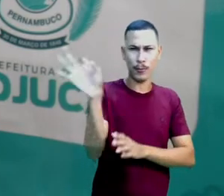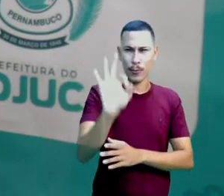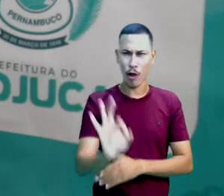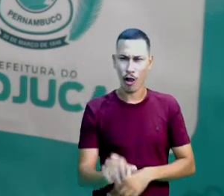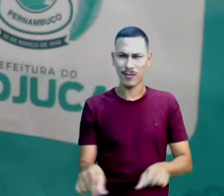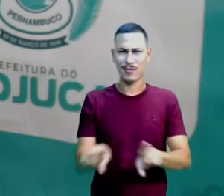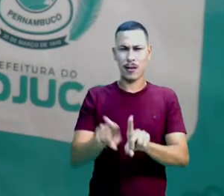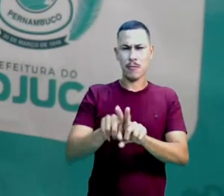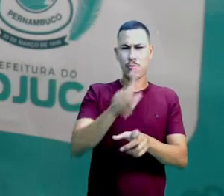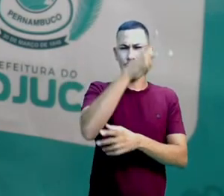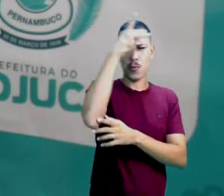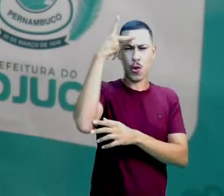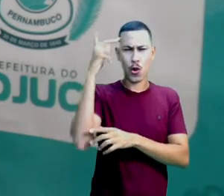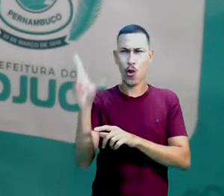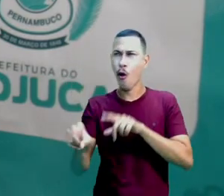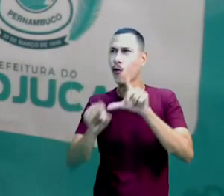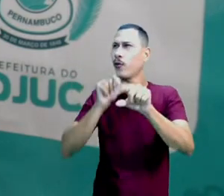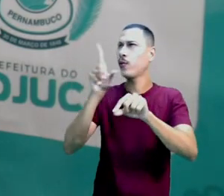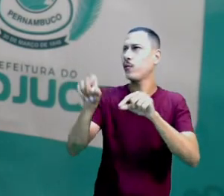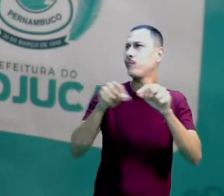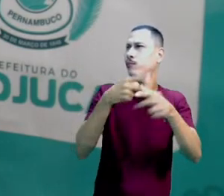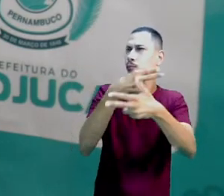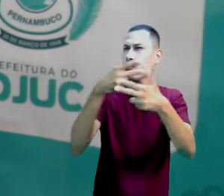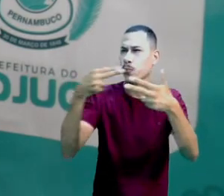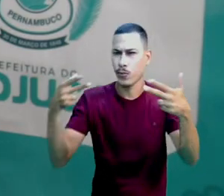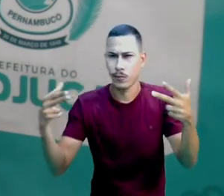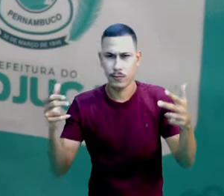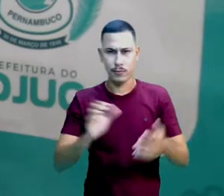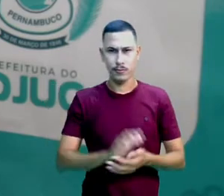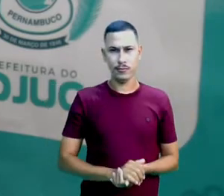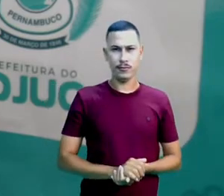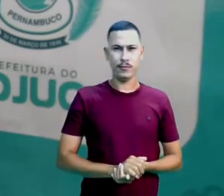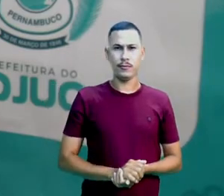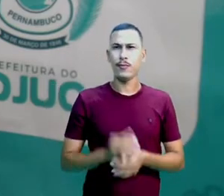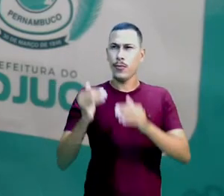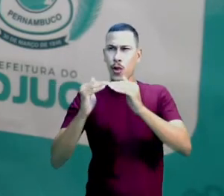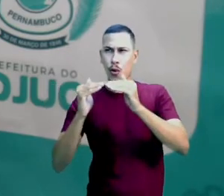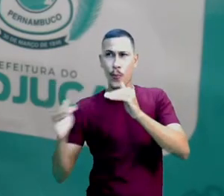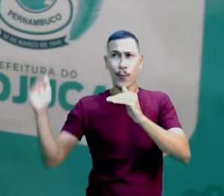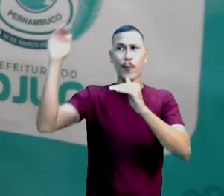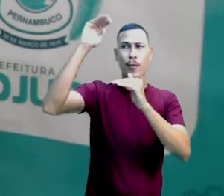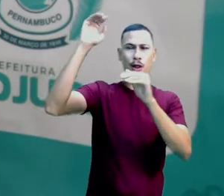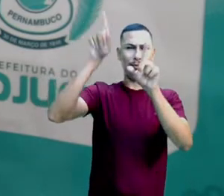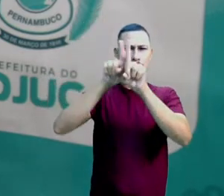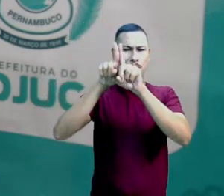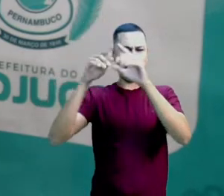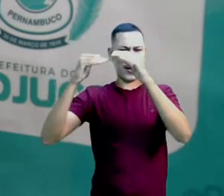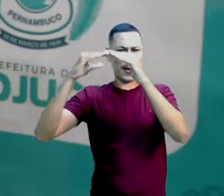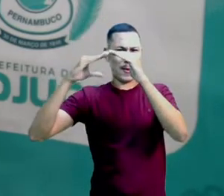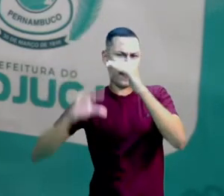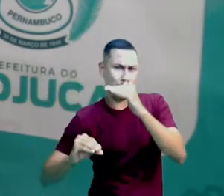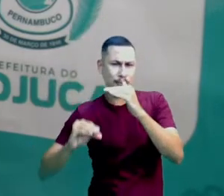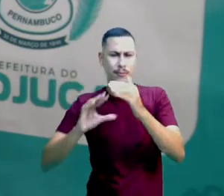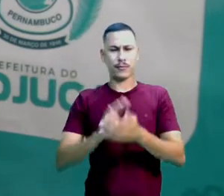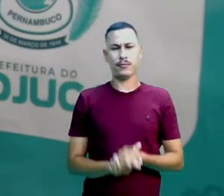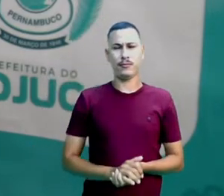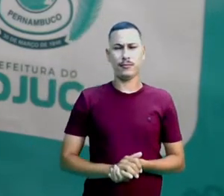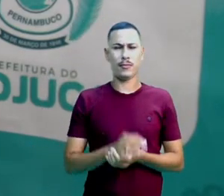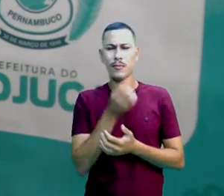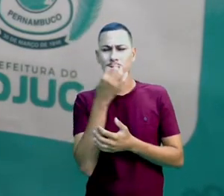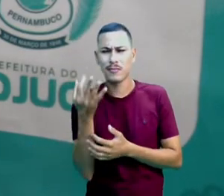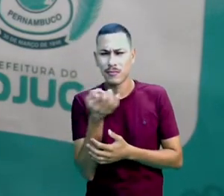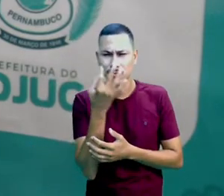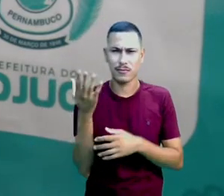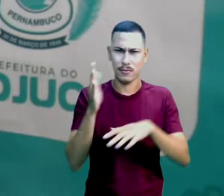quantas pessoas escolheram tal coisa, quantas pessoas escolheram mais, menos. Tivemos que contar, não é verdade? E a